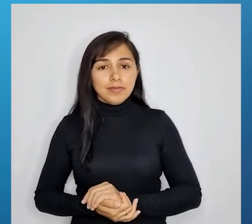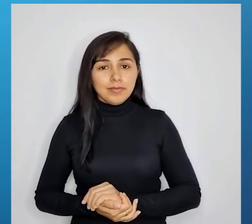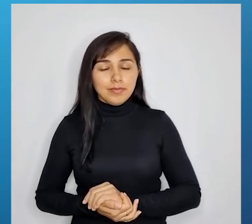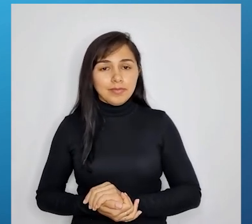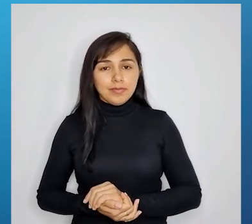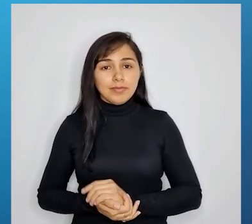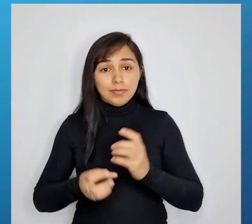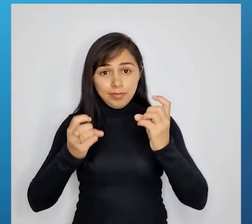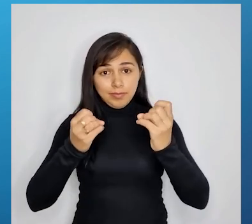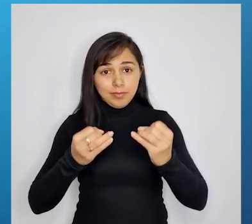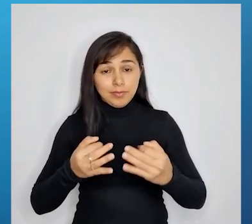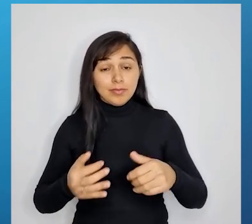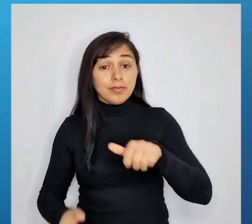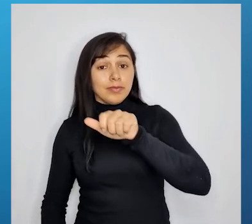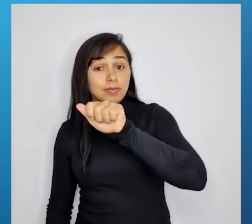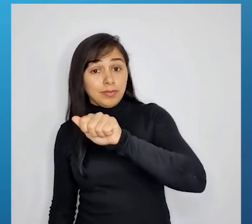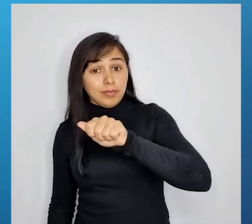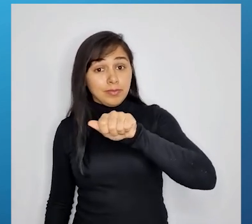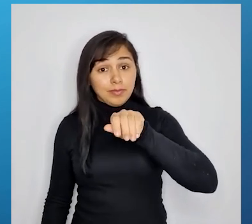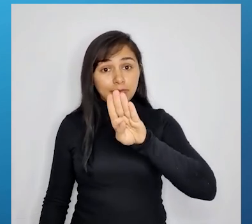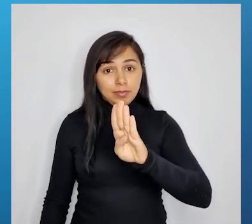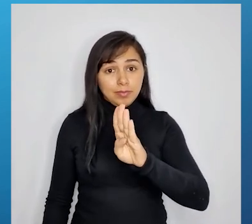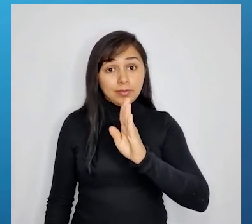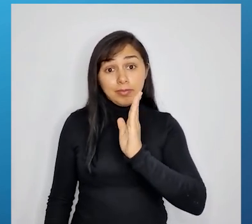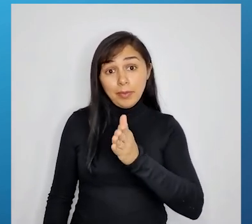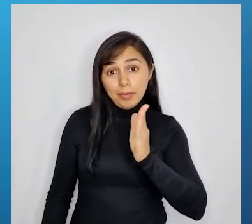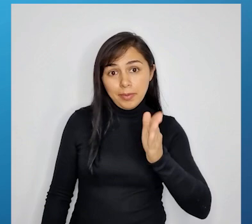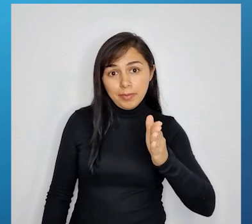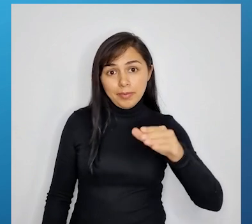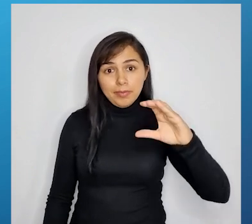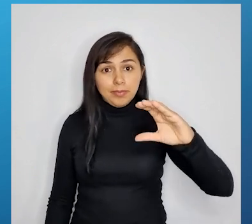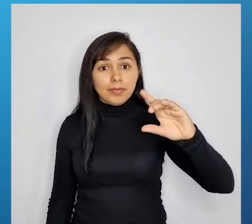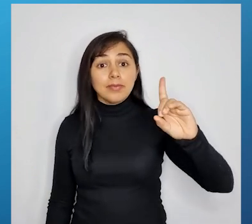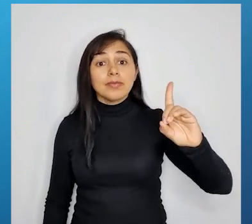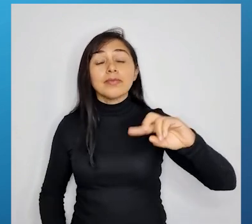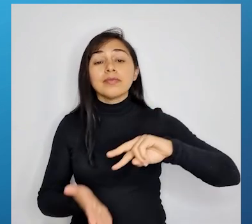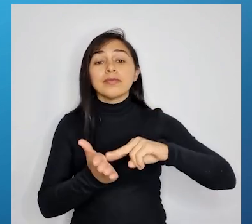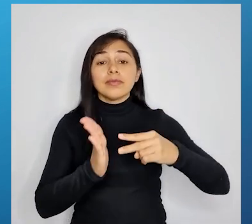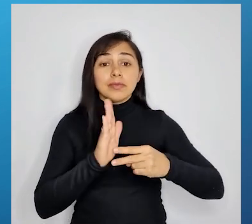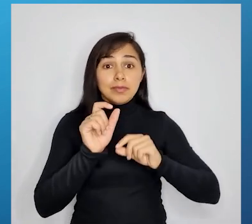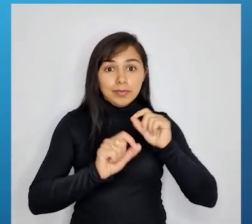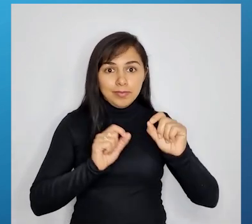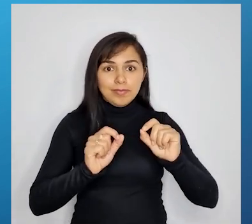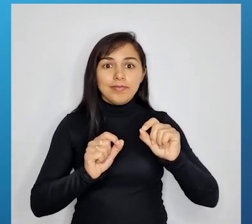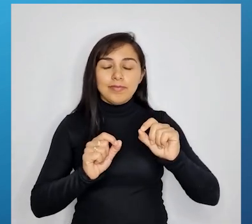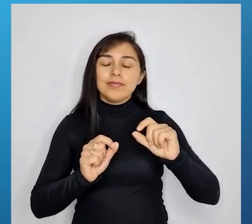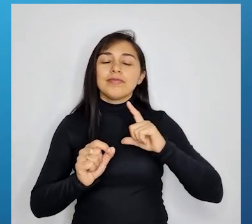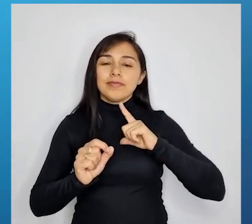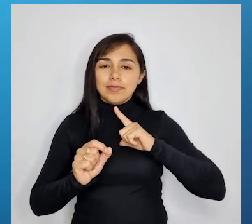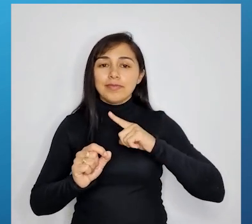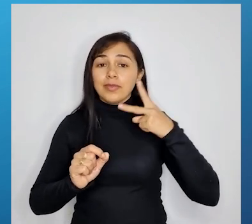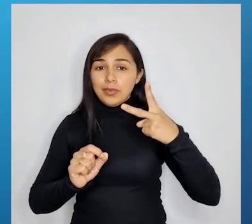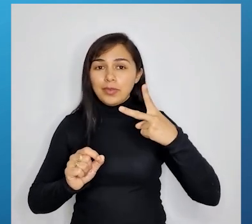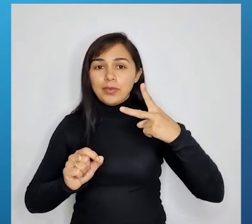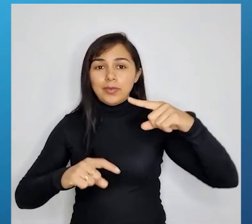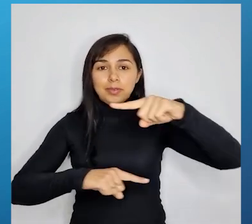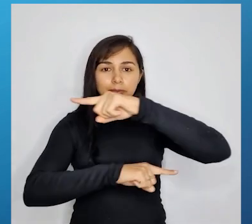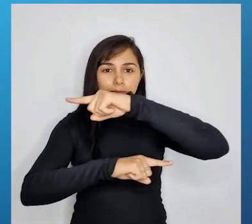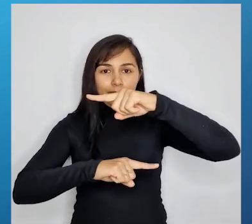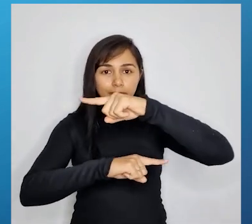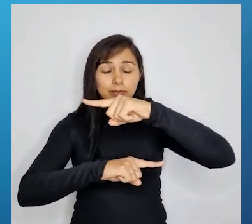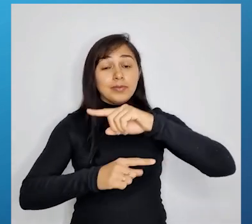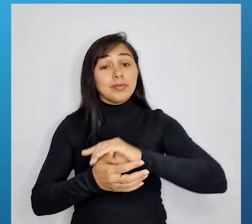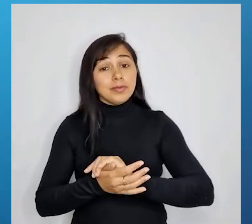Olha só, AB 2 barra CD significa que são lados paralelos. AB é a